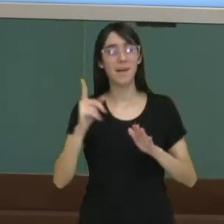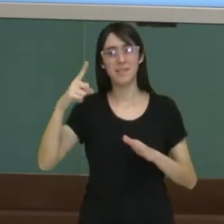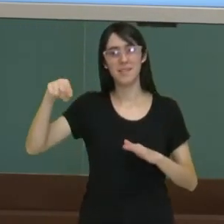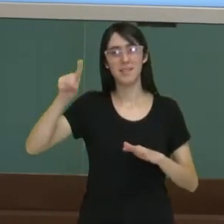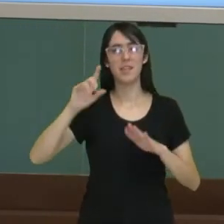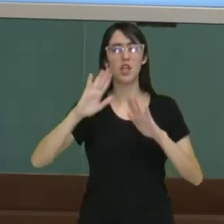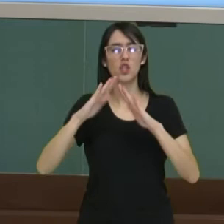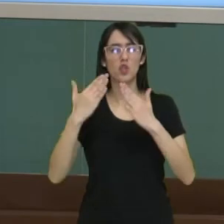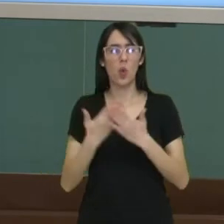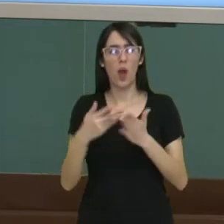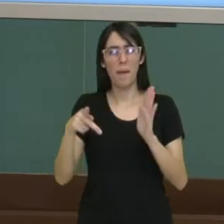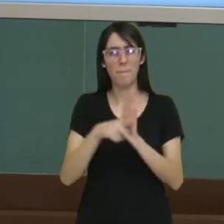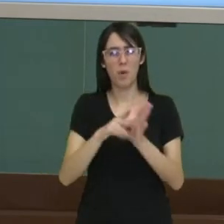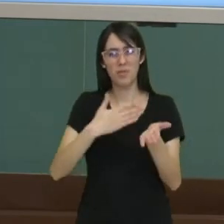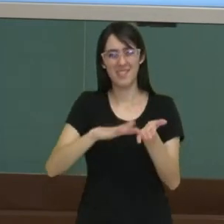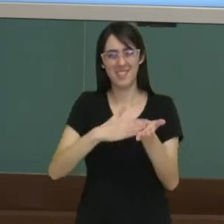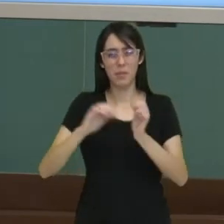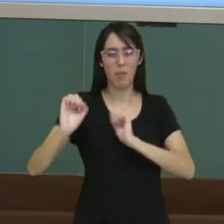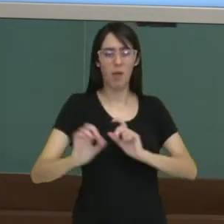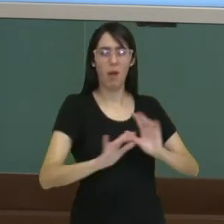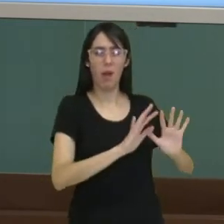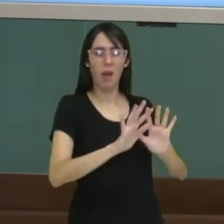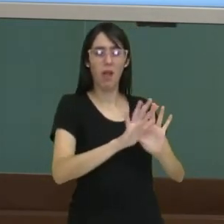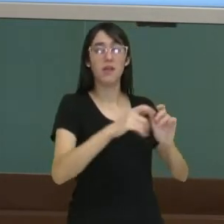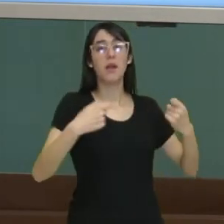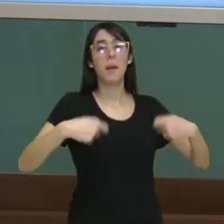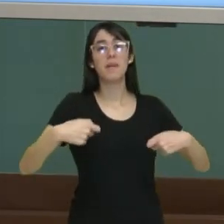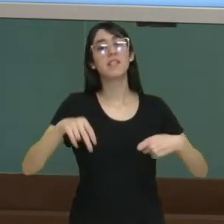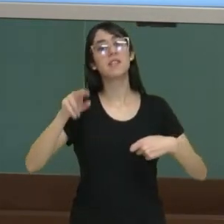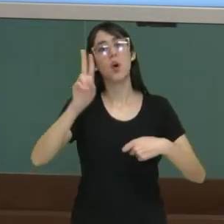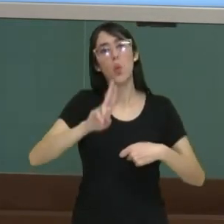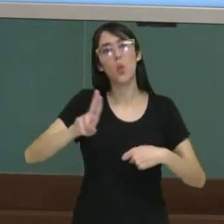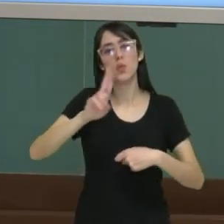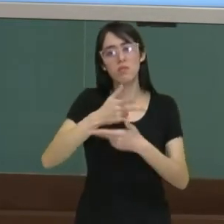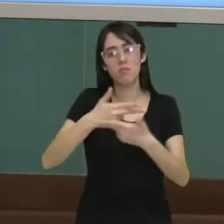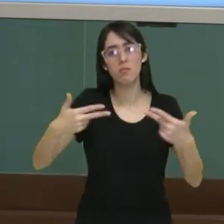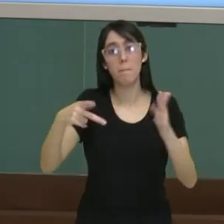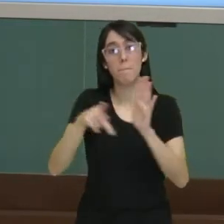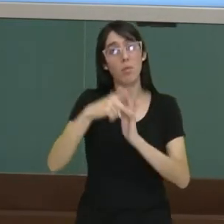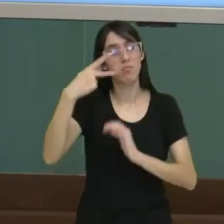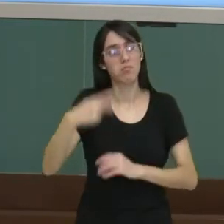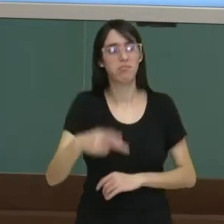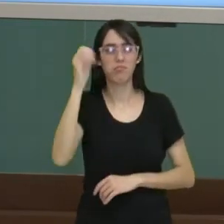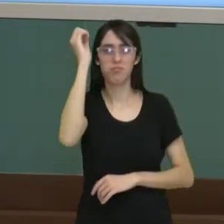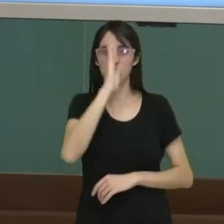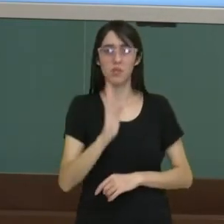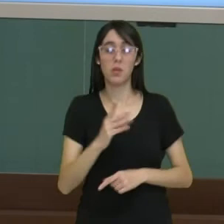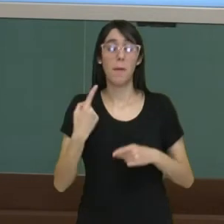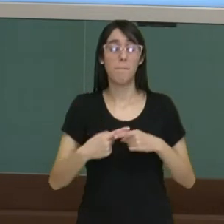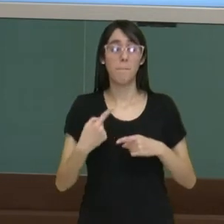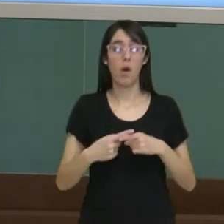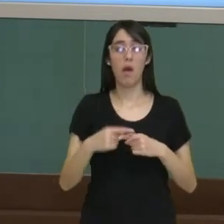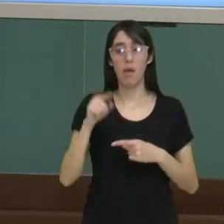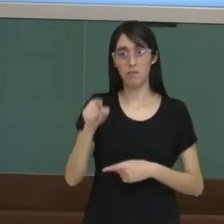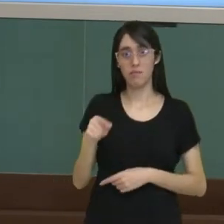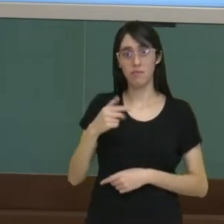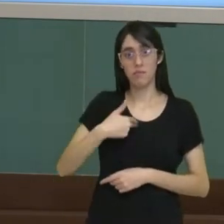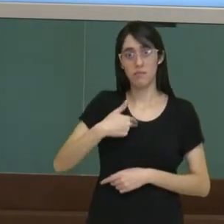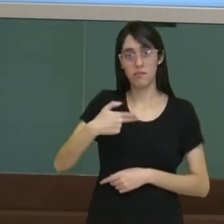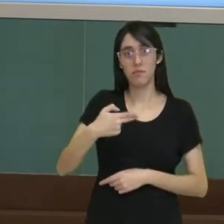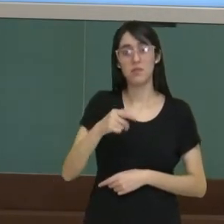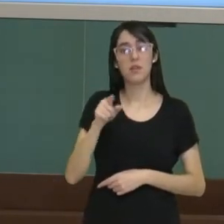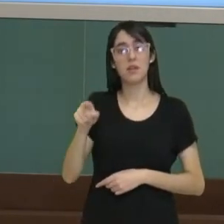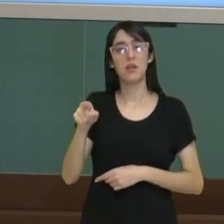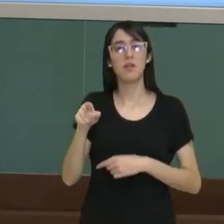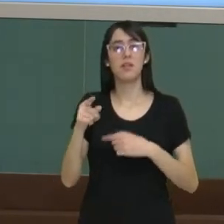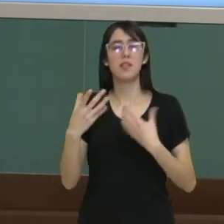samba era sempre colocar elementos o quê, pessoal? Elementos nacionais, né? Porque o Getúlio Vargas, ele também tem uma importância. Ele se